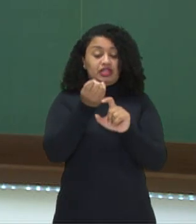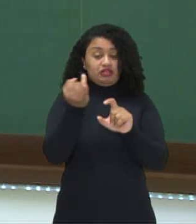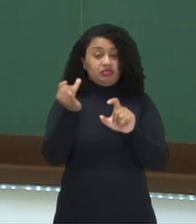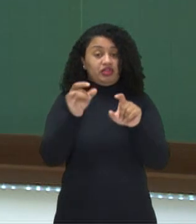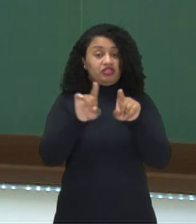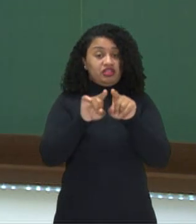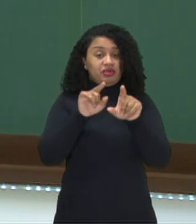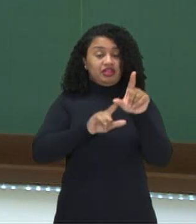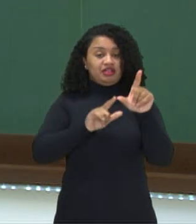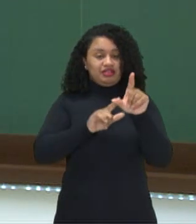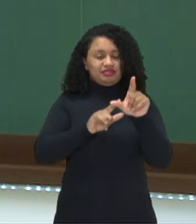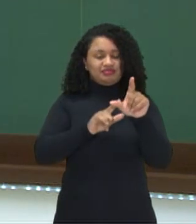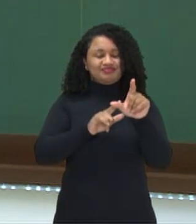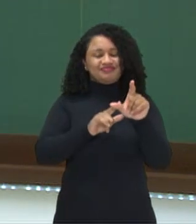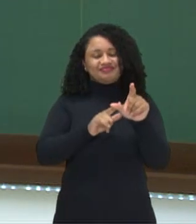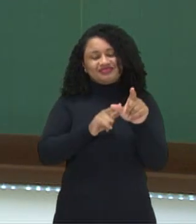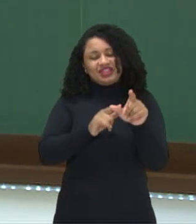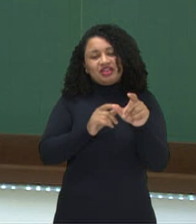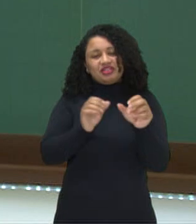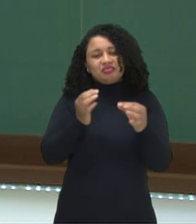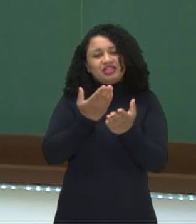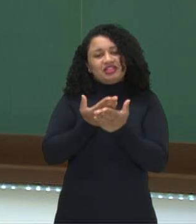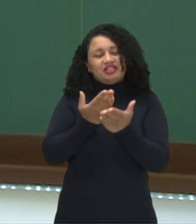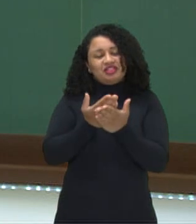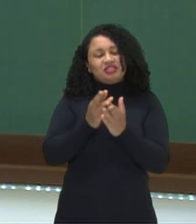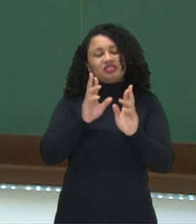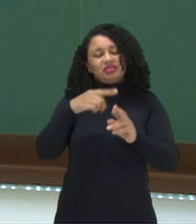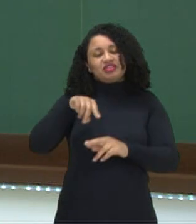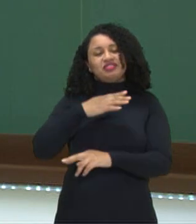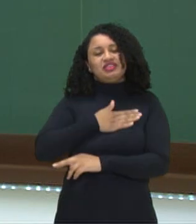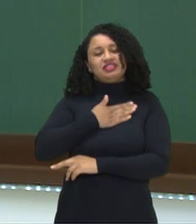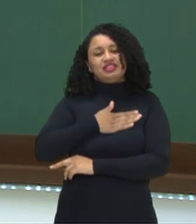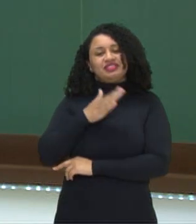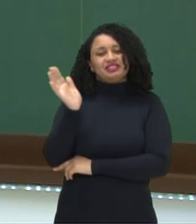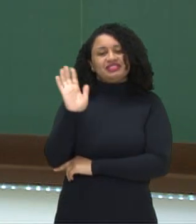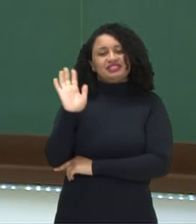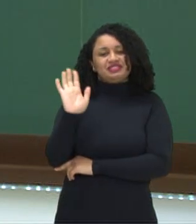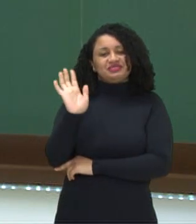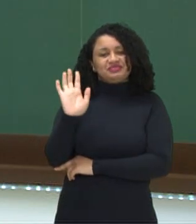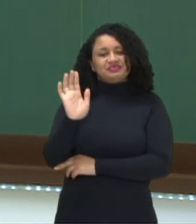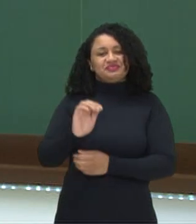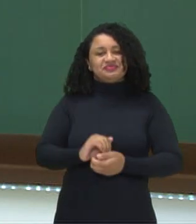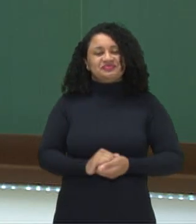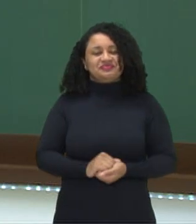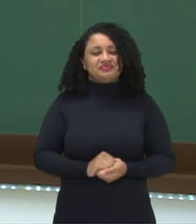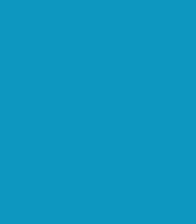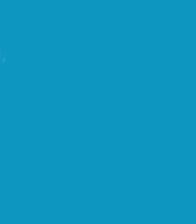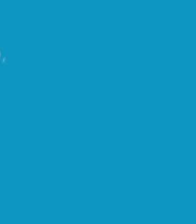Eu me despeço de vocês, espero que vocês tenham gostado e até a próxima aula.